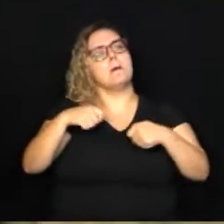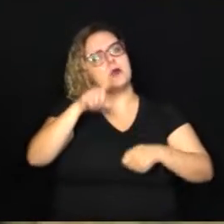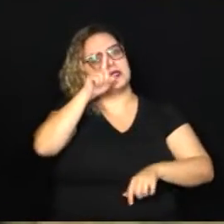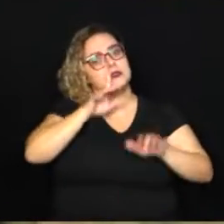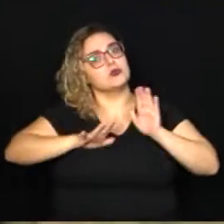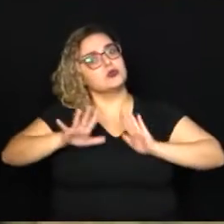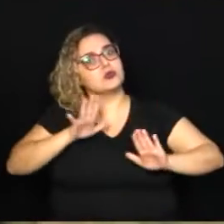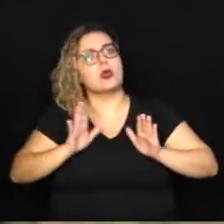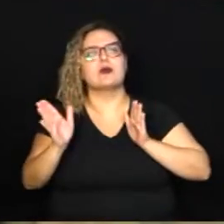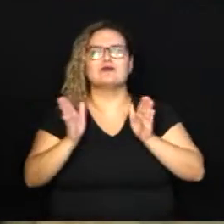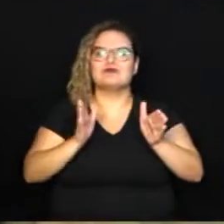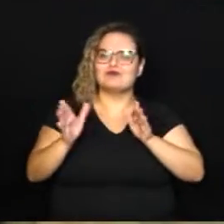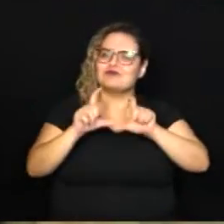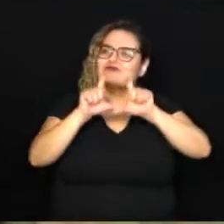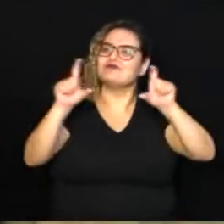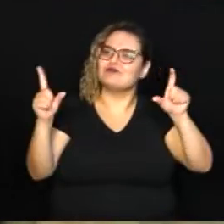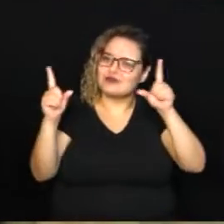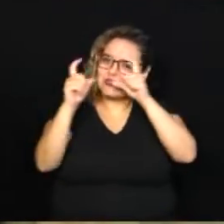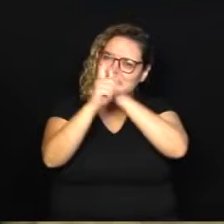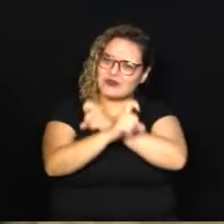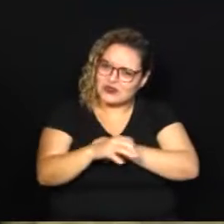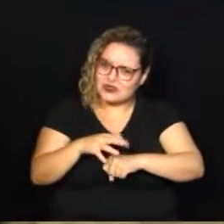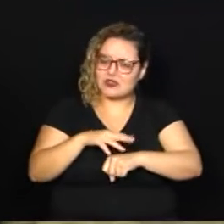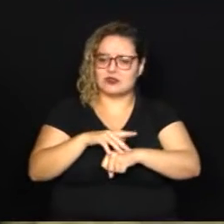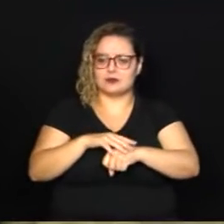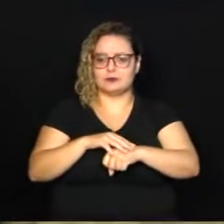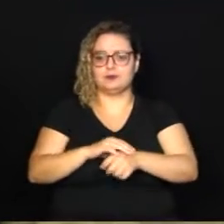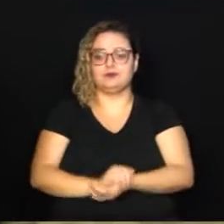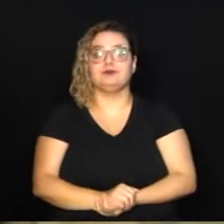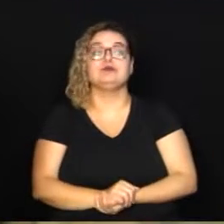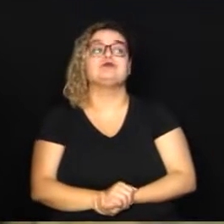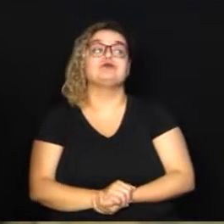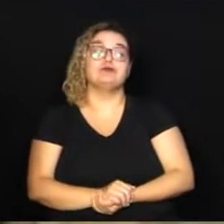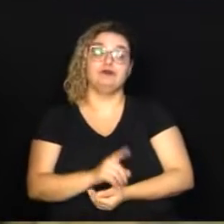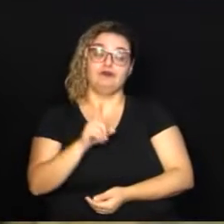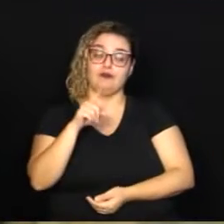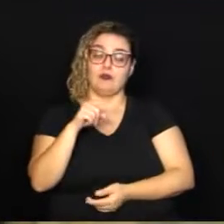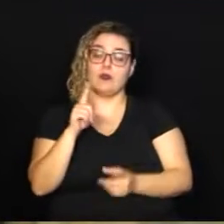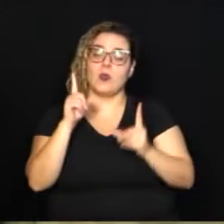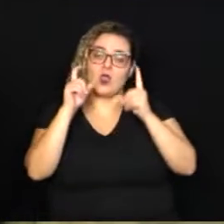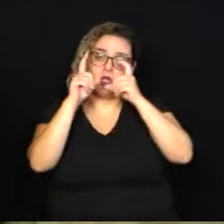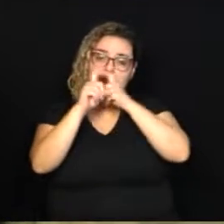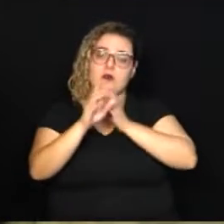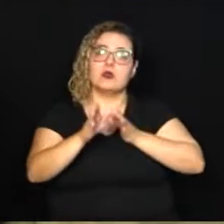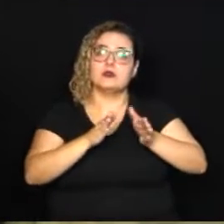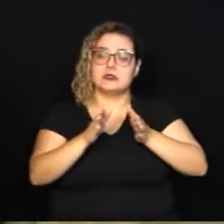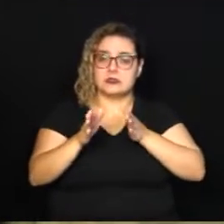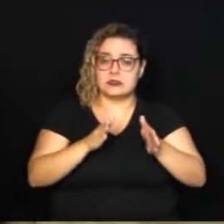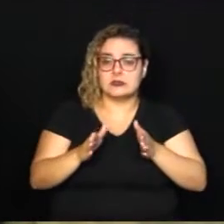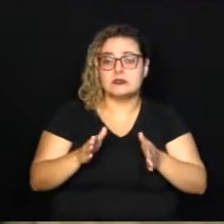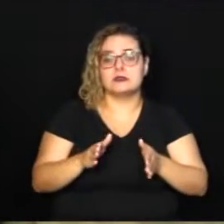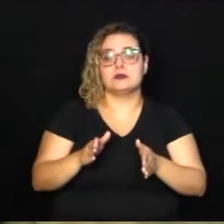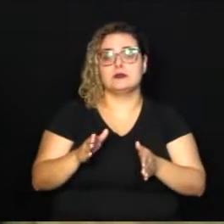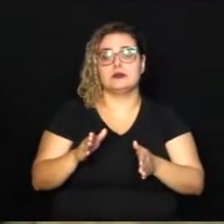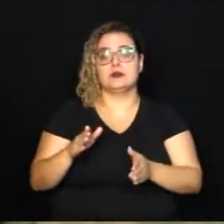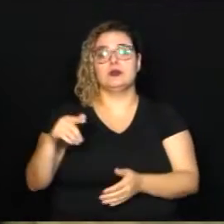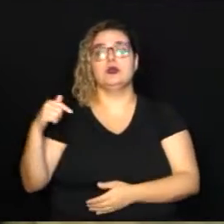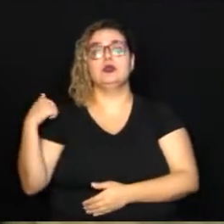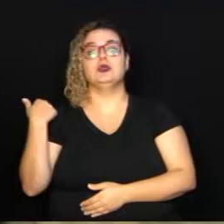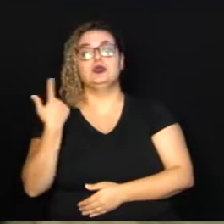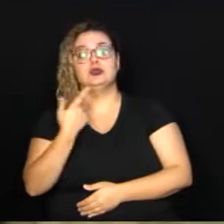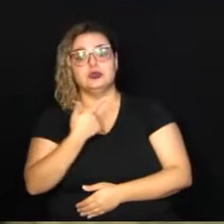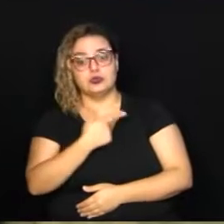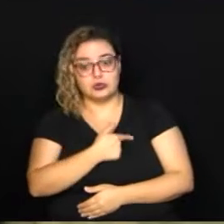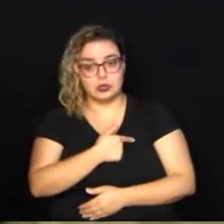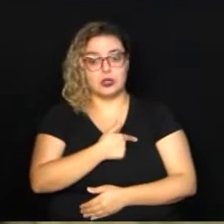estamos numa fase muito complicada da doença. Muito complicada, e é no meio dessa fase complicada que os